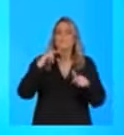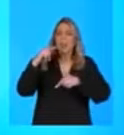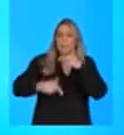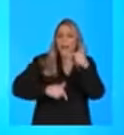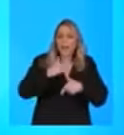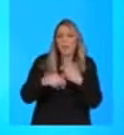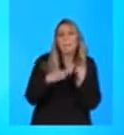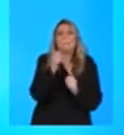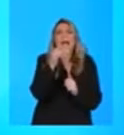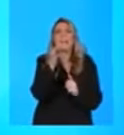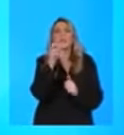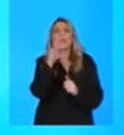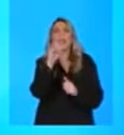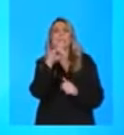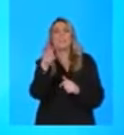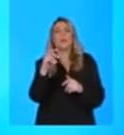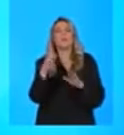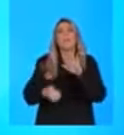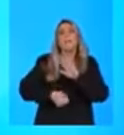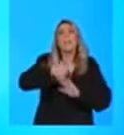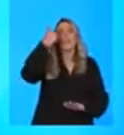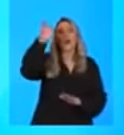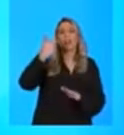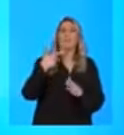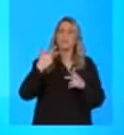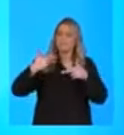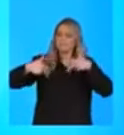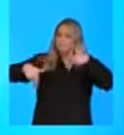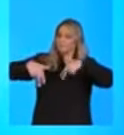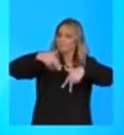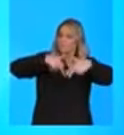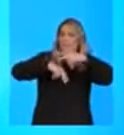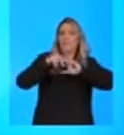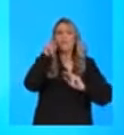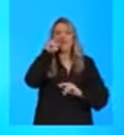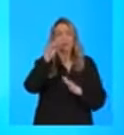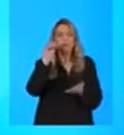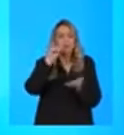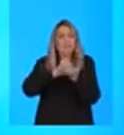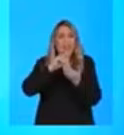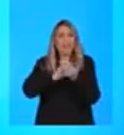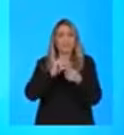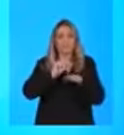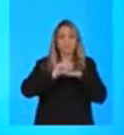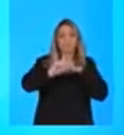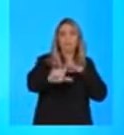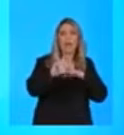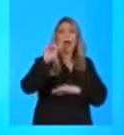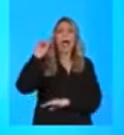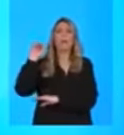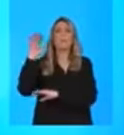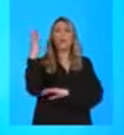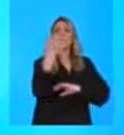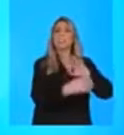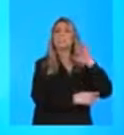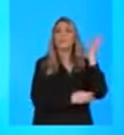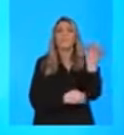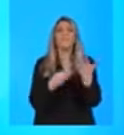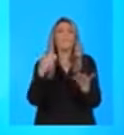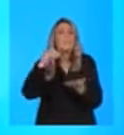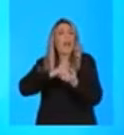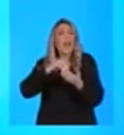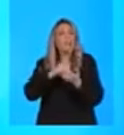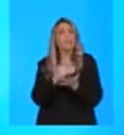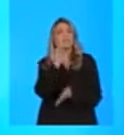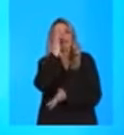cidade né a gente caminha pelo Subúrbio e ver como falta o investimento né no arborismo a gente sabe que as plantas